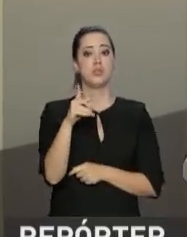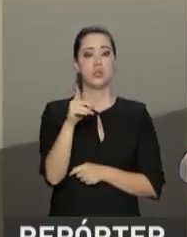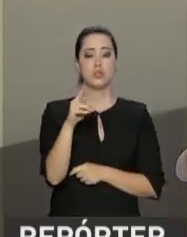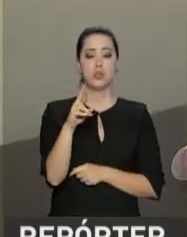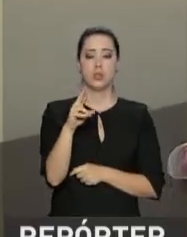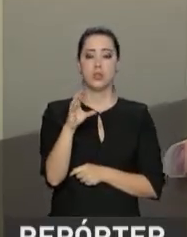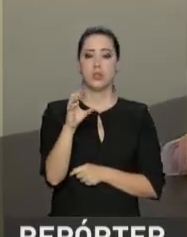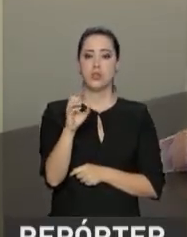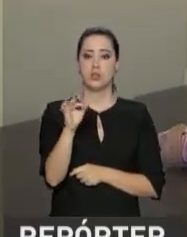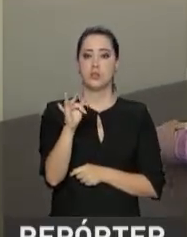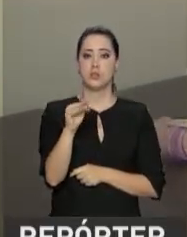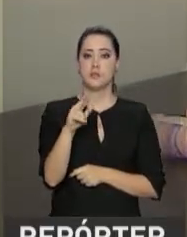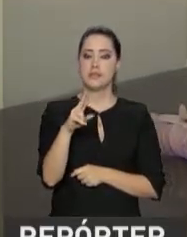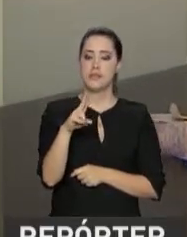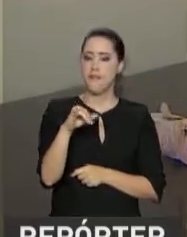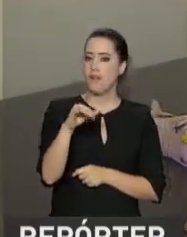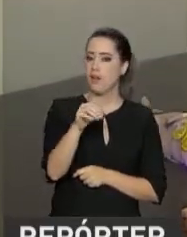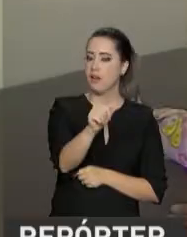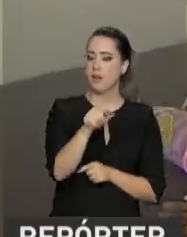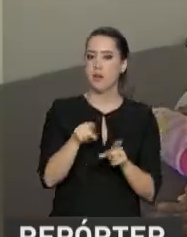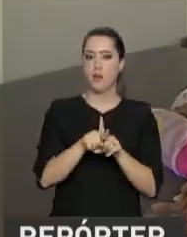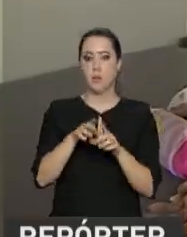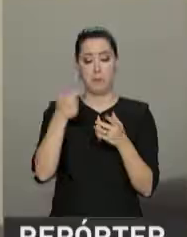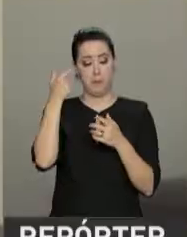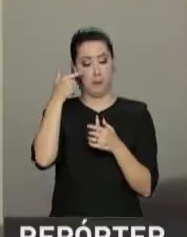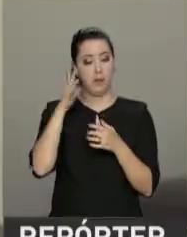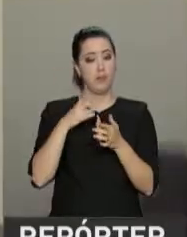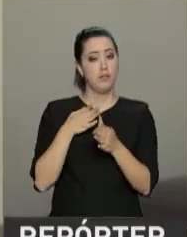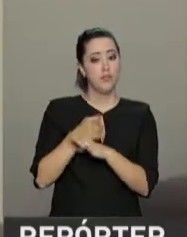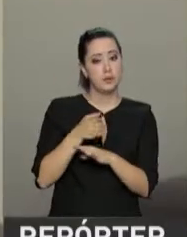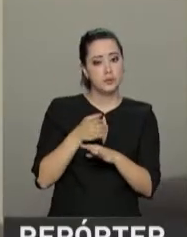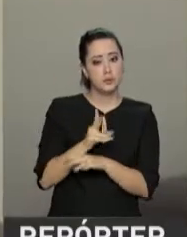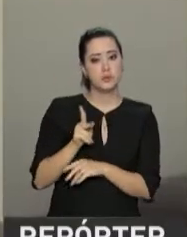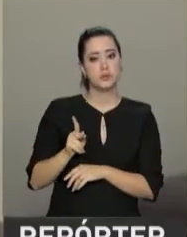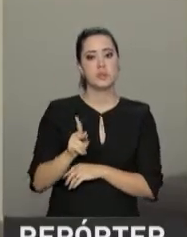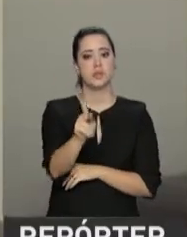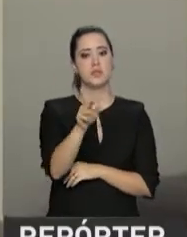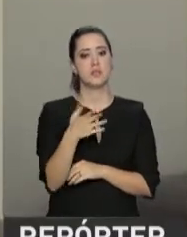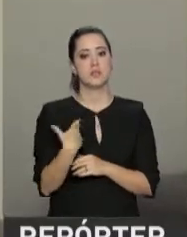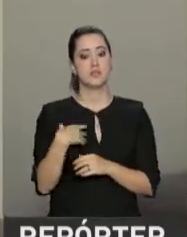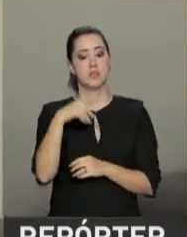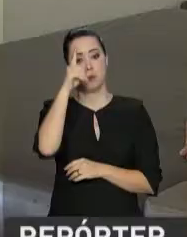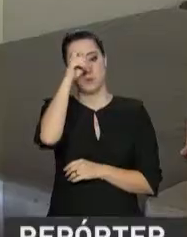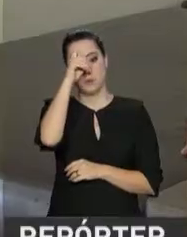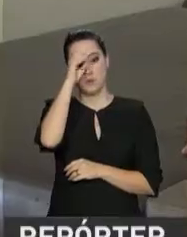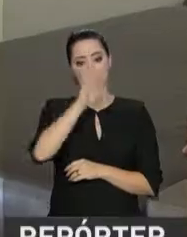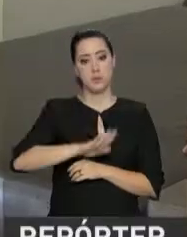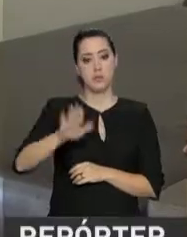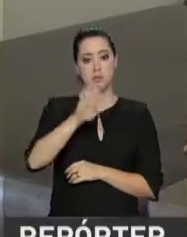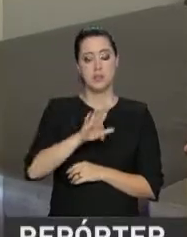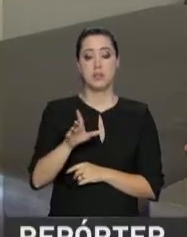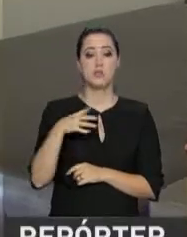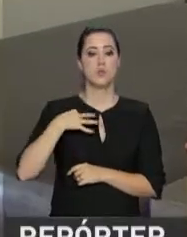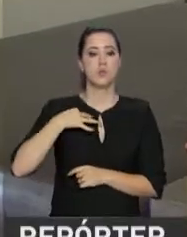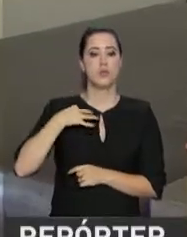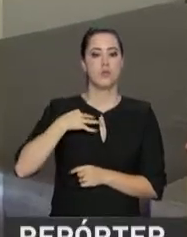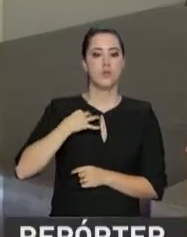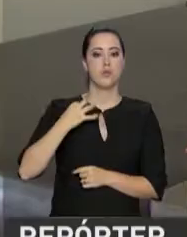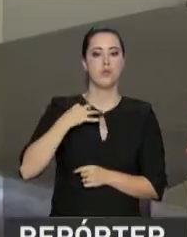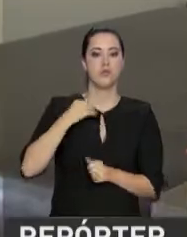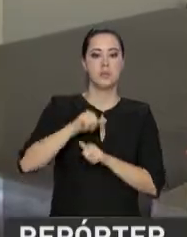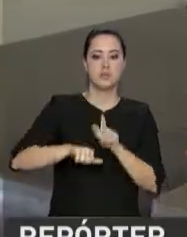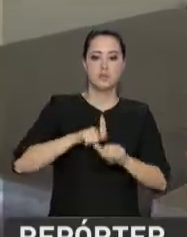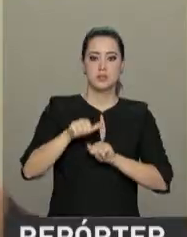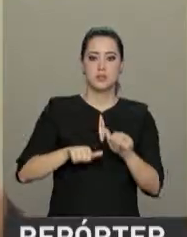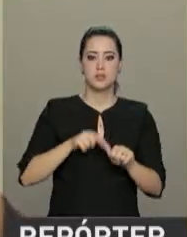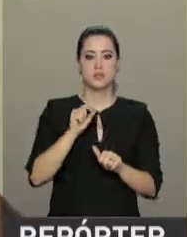da criança no distrito federal são freqüentes a mãe conta que os voluntários que trabalham aqui torna o tratamento da pequena